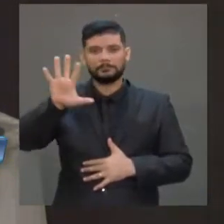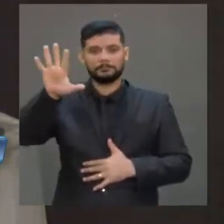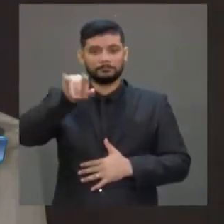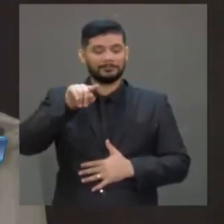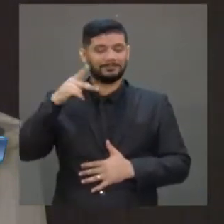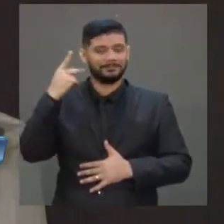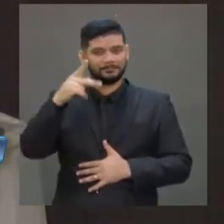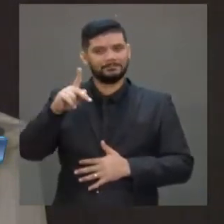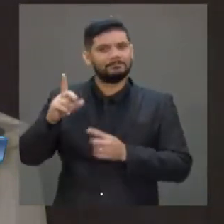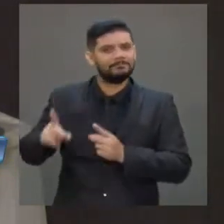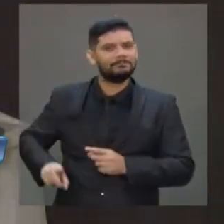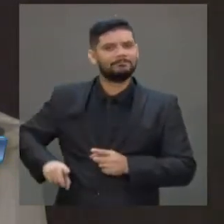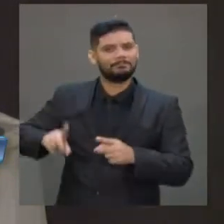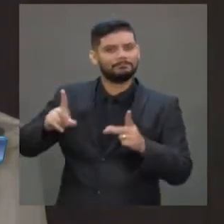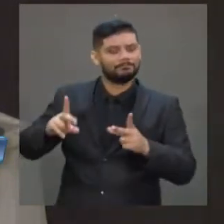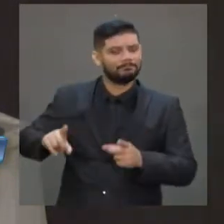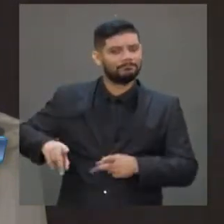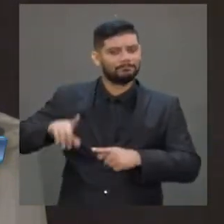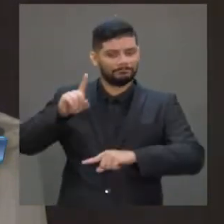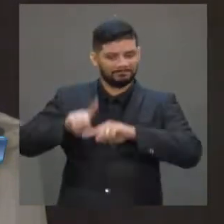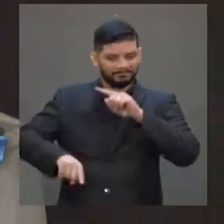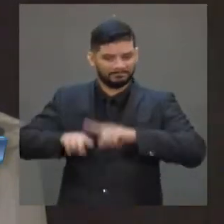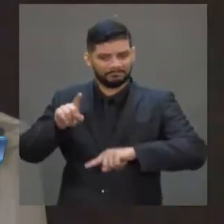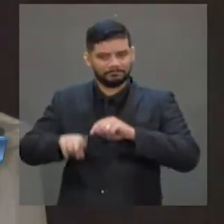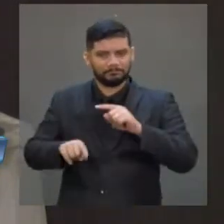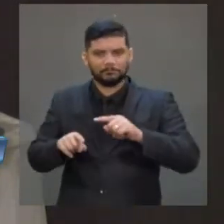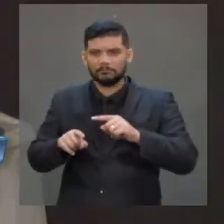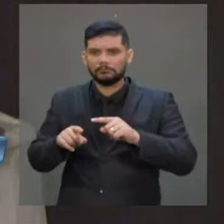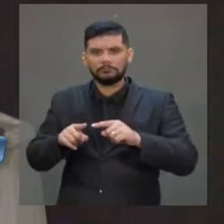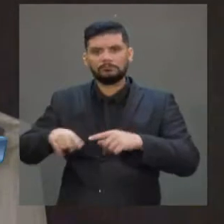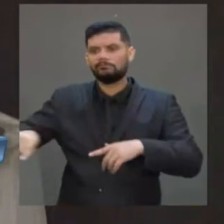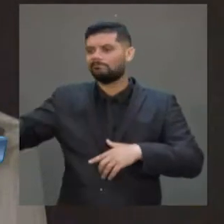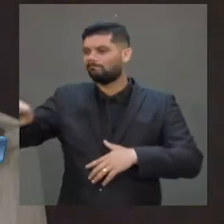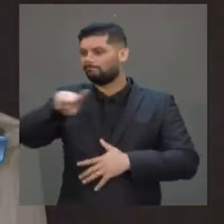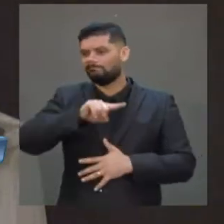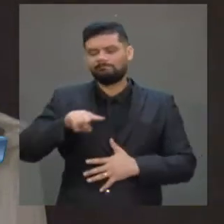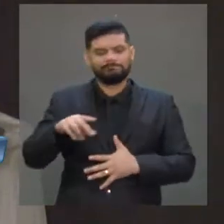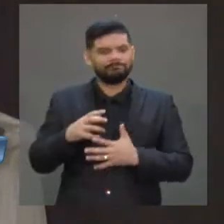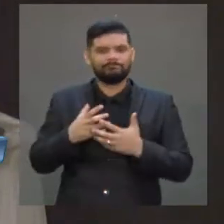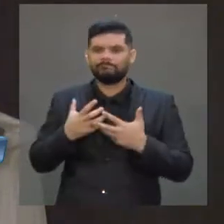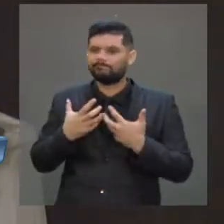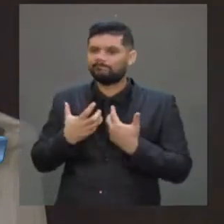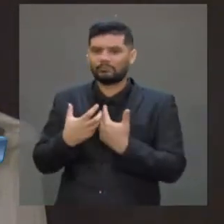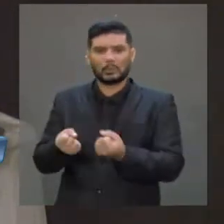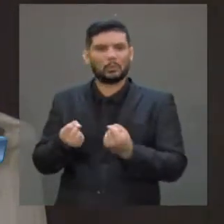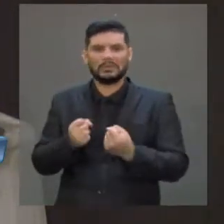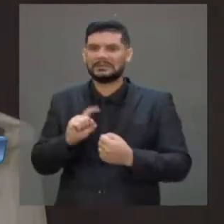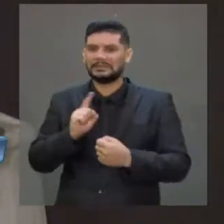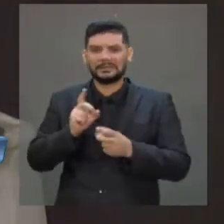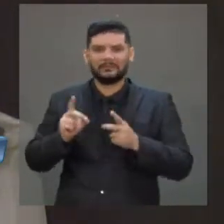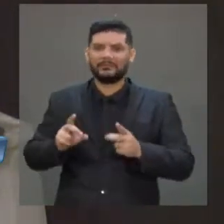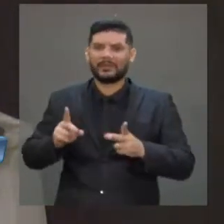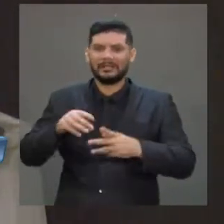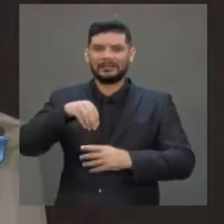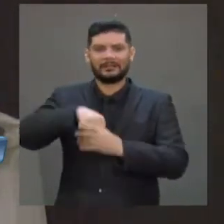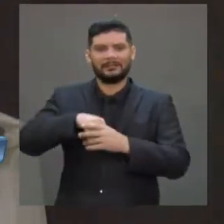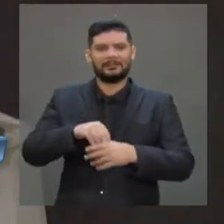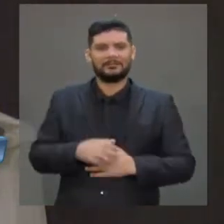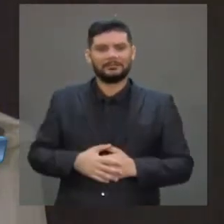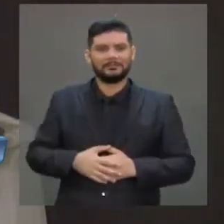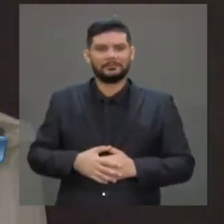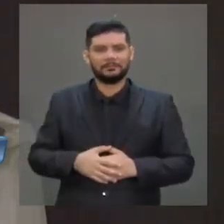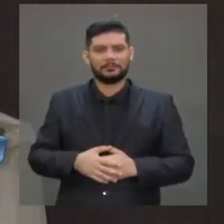essas substâncias que foram liberadas nacionalmente, elas não possam ser comercializadas aqui.